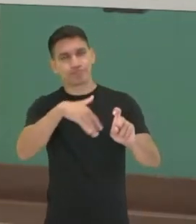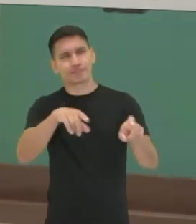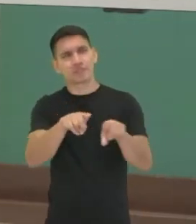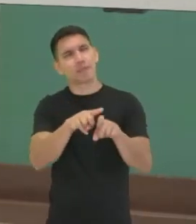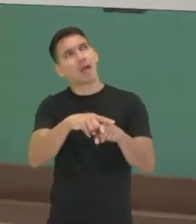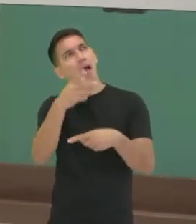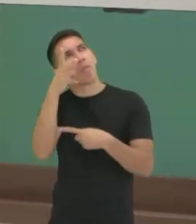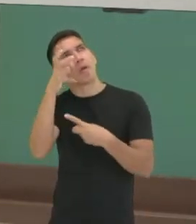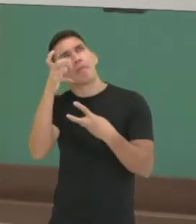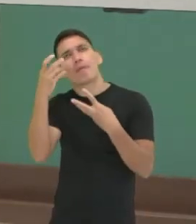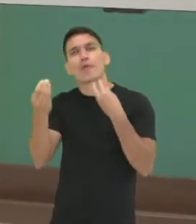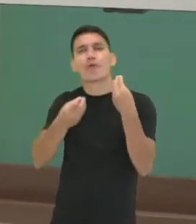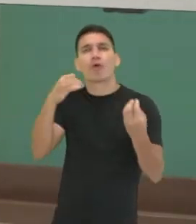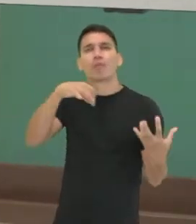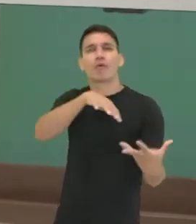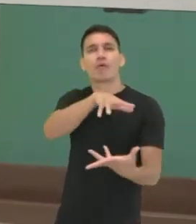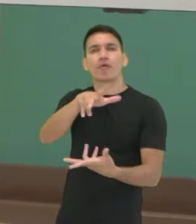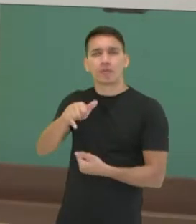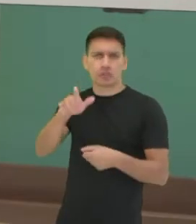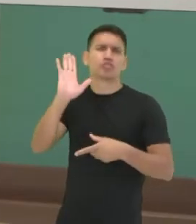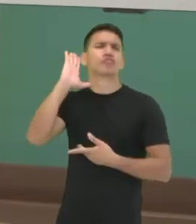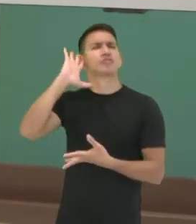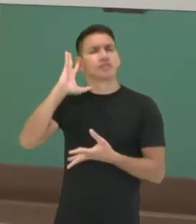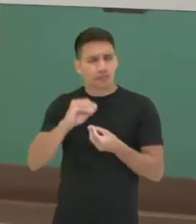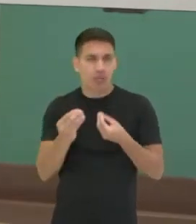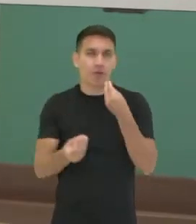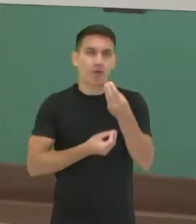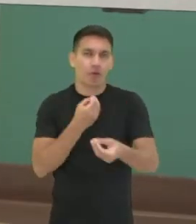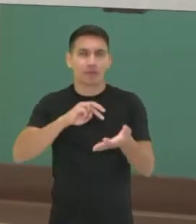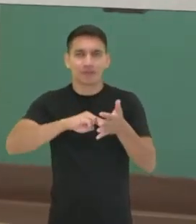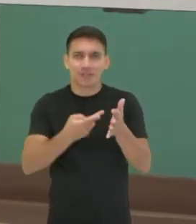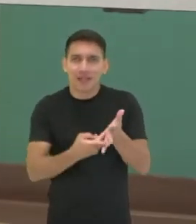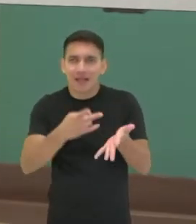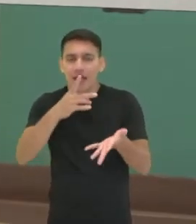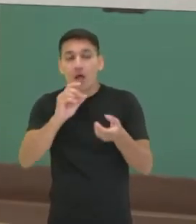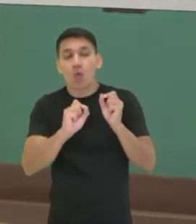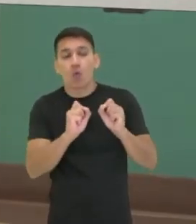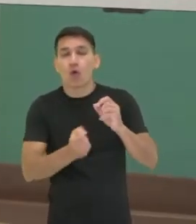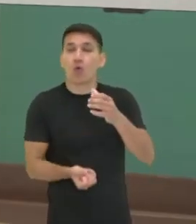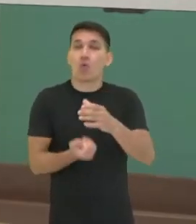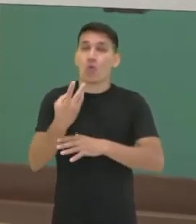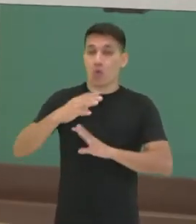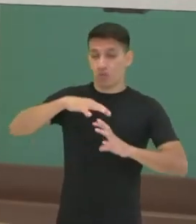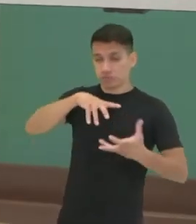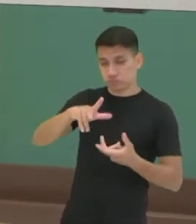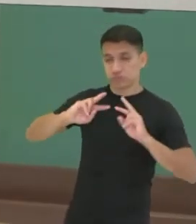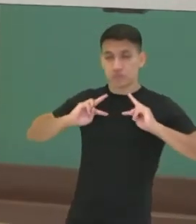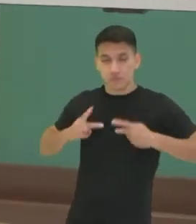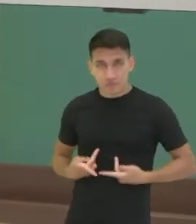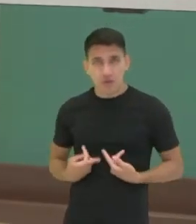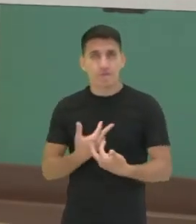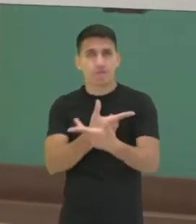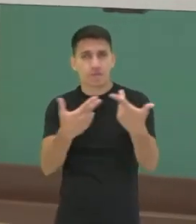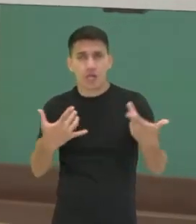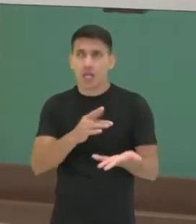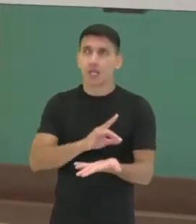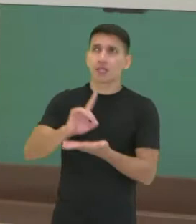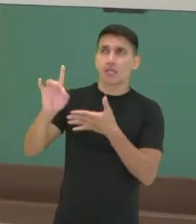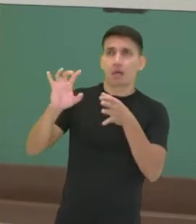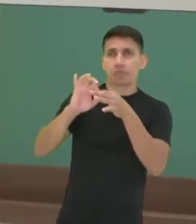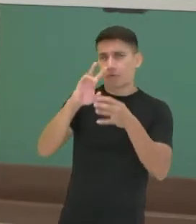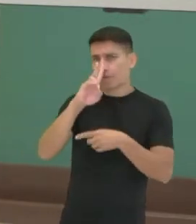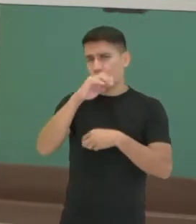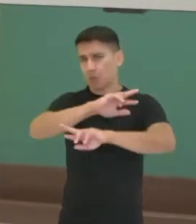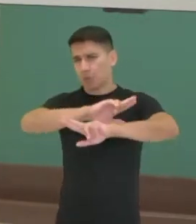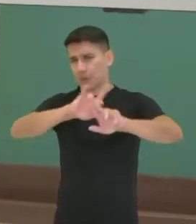Já descobrimos o que é mito, explicação, a narrativa sobre a origem do mundo, dos homens e das coisas, baseado em deuses e forças sobrenaturais.